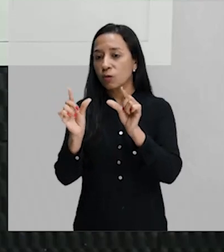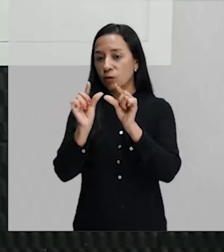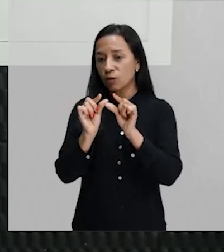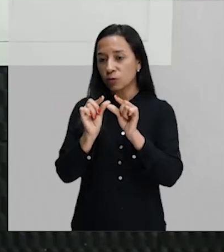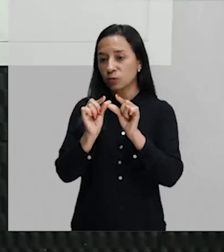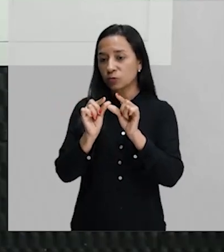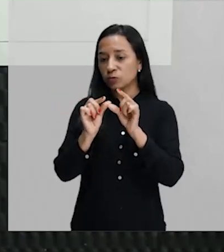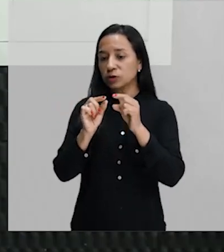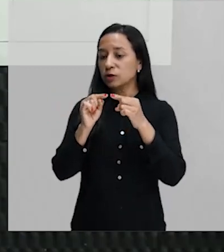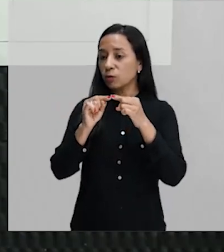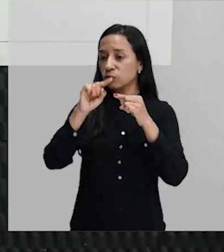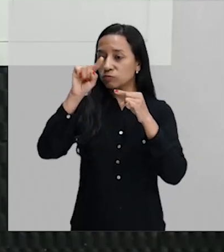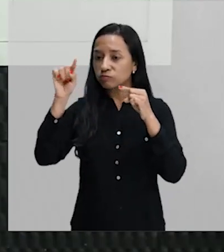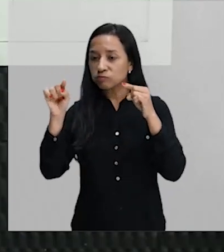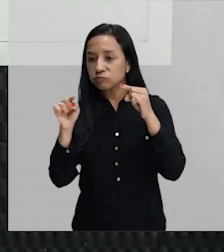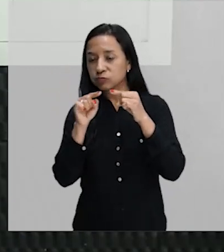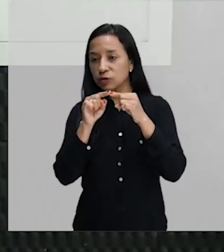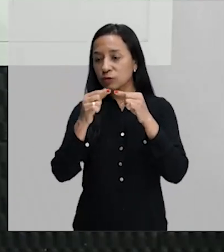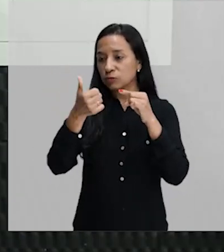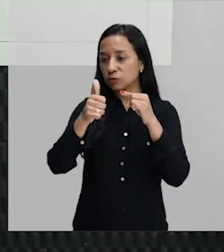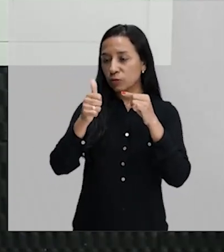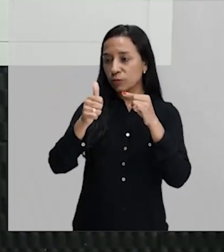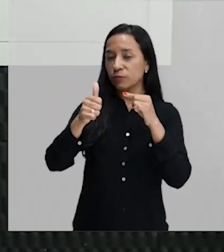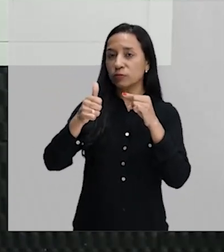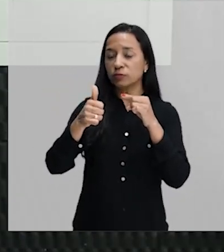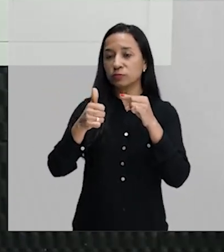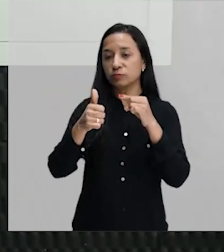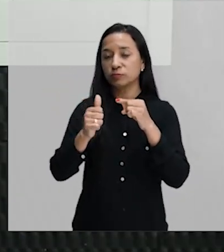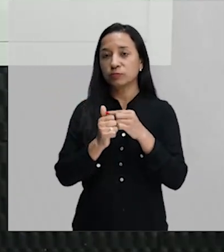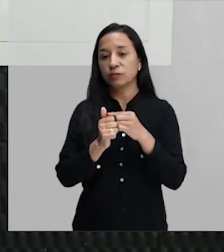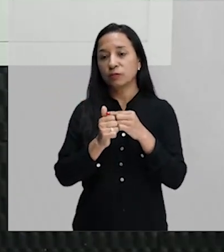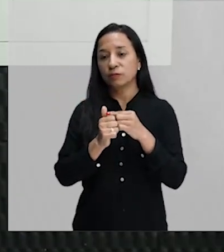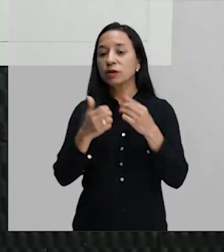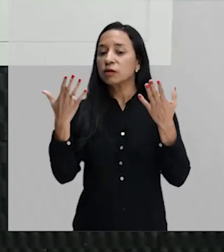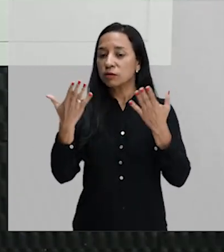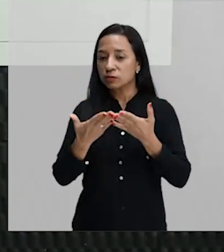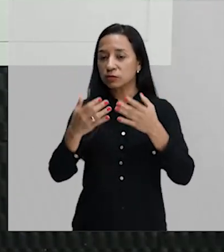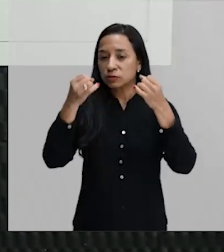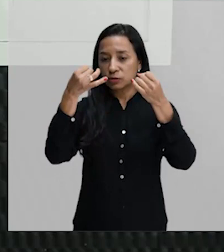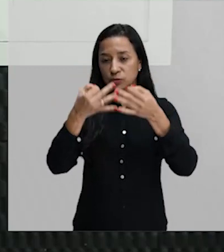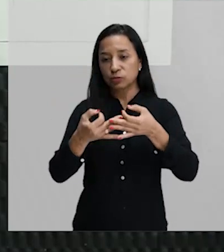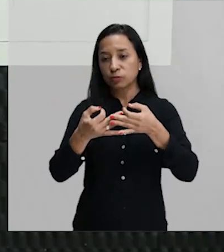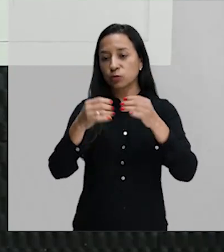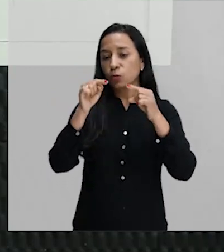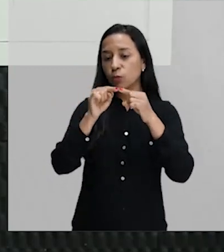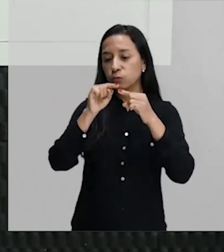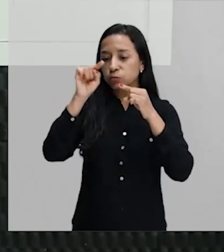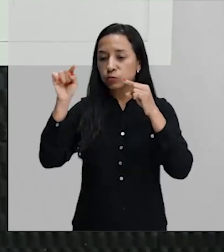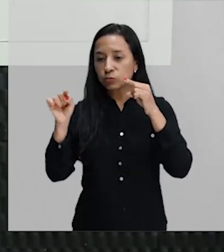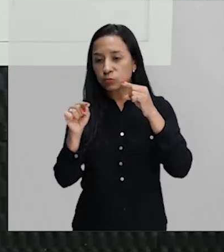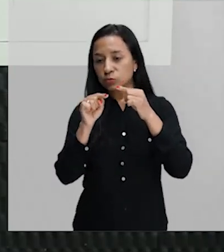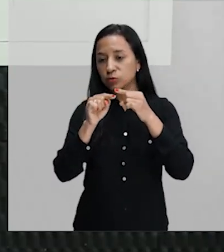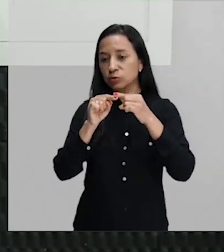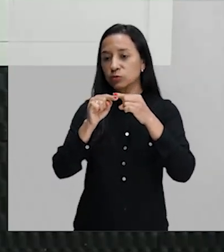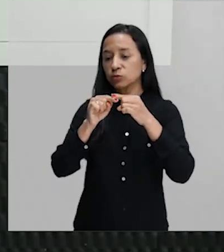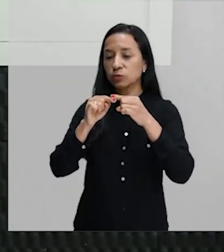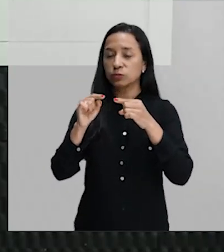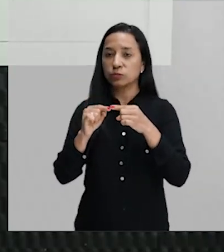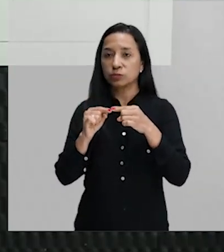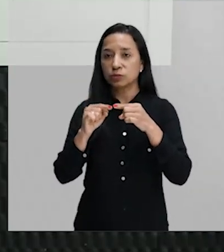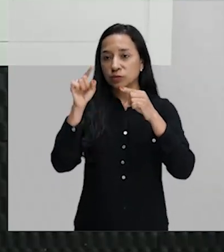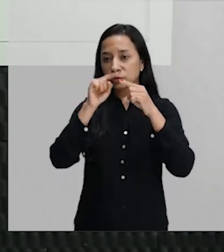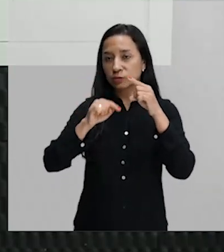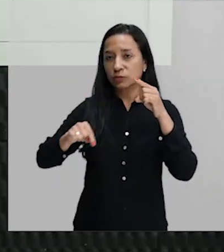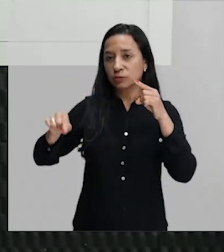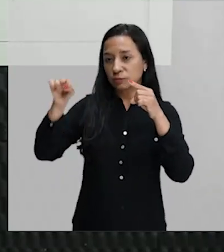dos arcos ao primeiro quadrante. Tá? A gente já falou aqui do ciclo trigonométrico, não é isso? Que é essa circunferência onde ela